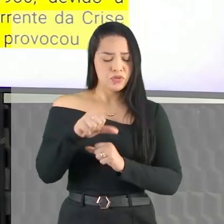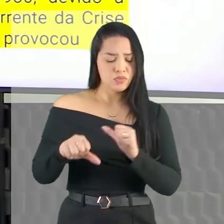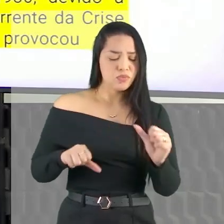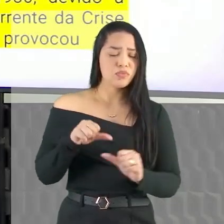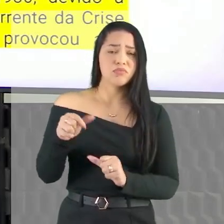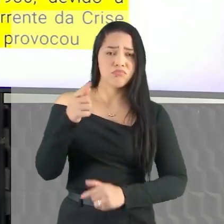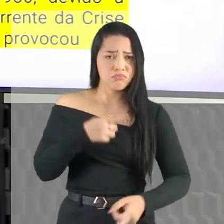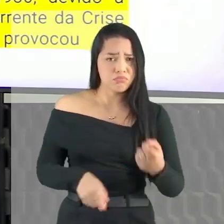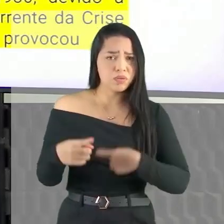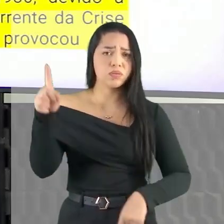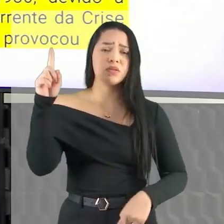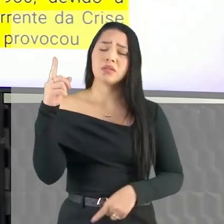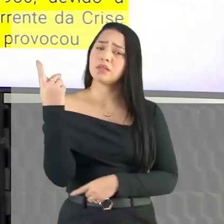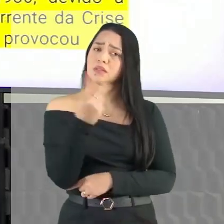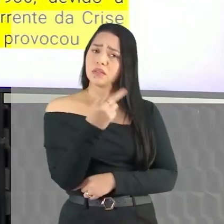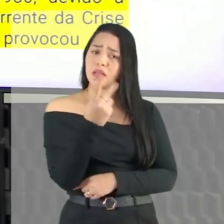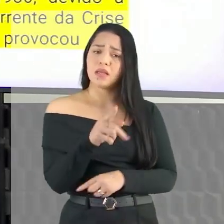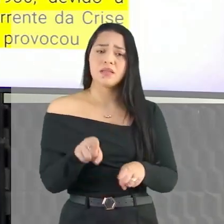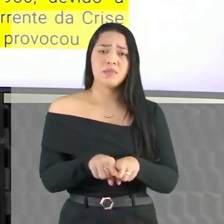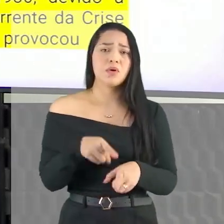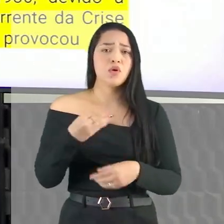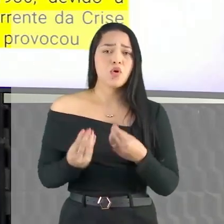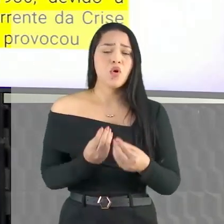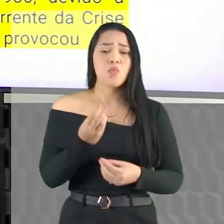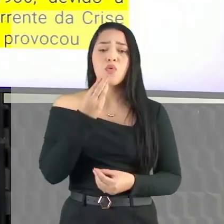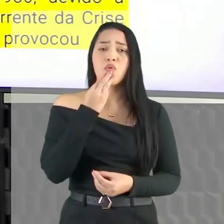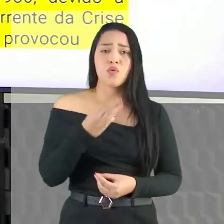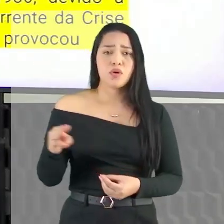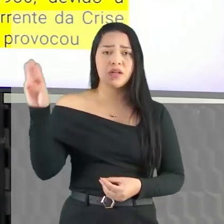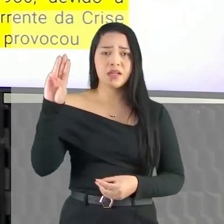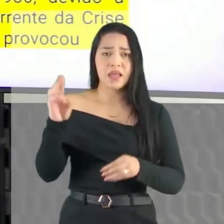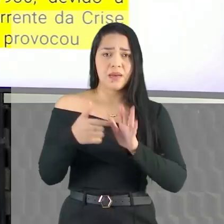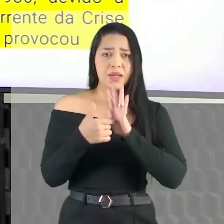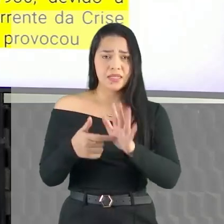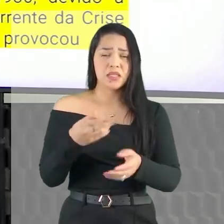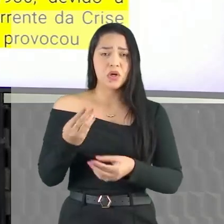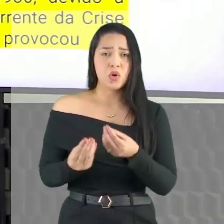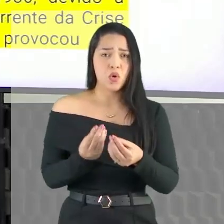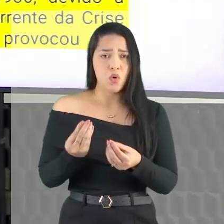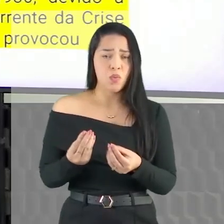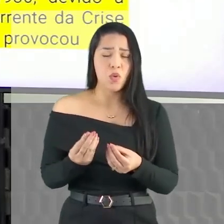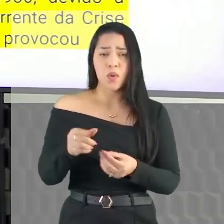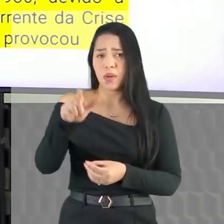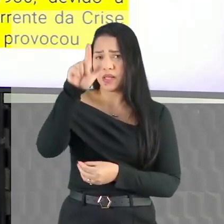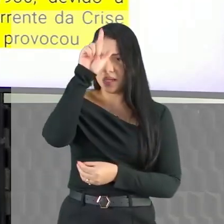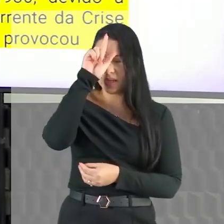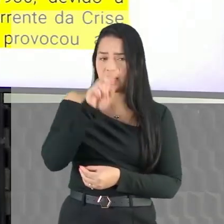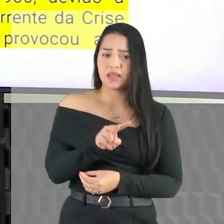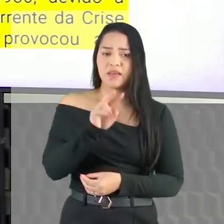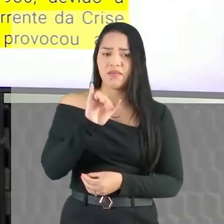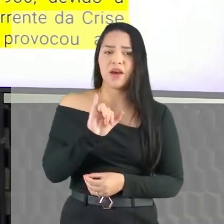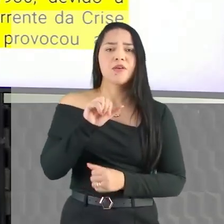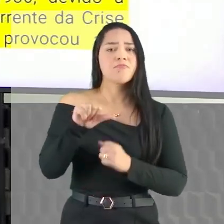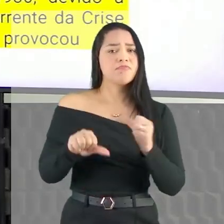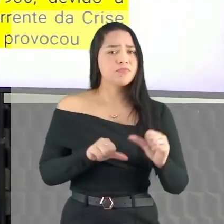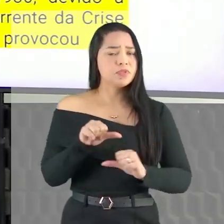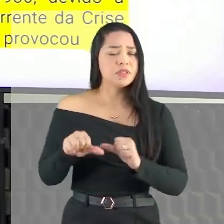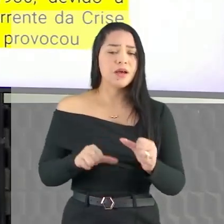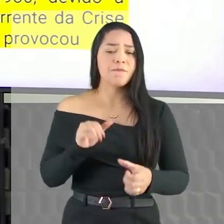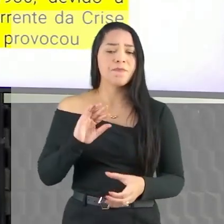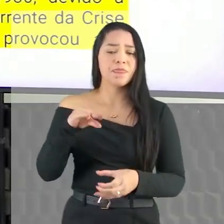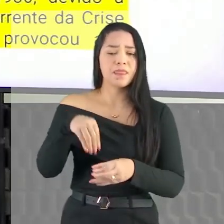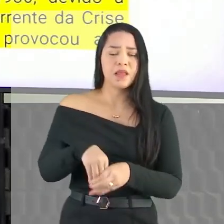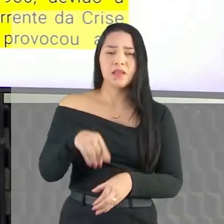mudança. Essa necessidade de mudança, ela chega então com Hitler, que se apresenta enquanto líder que vai mudar, o líder carismático, dando